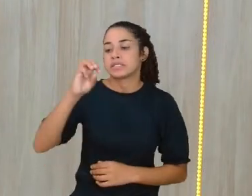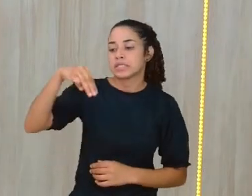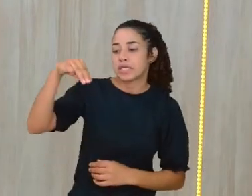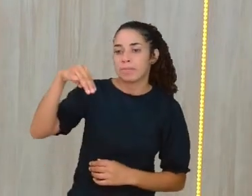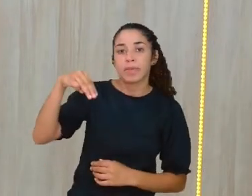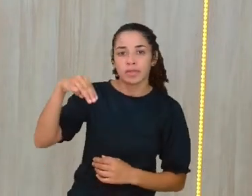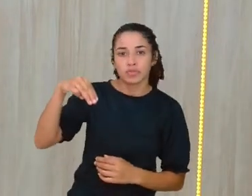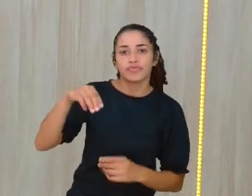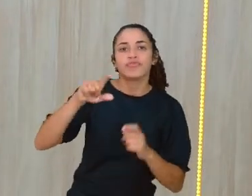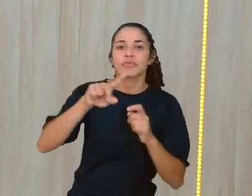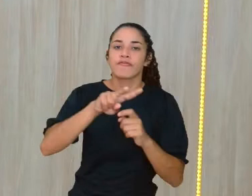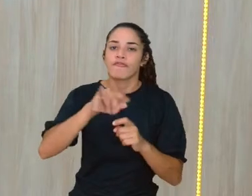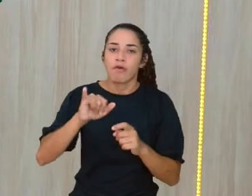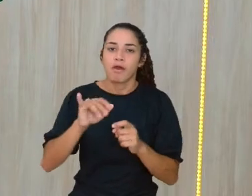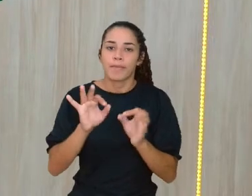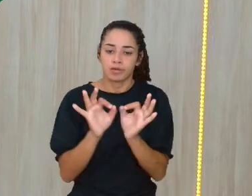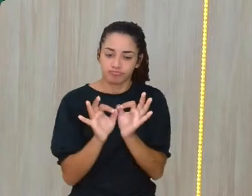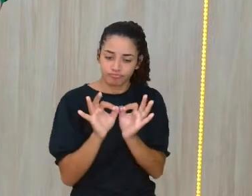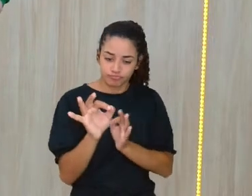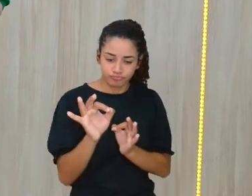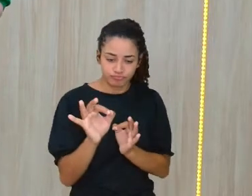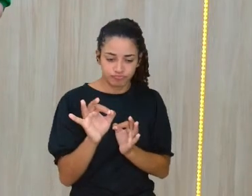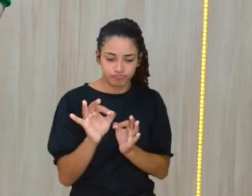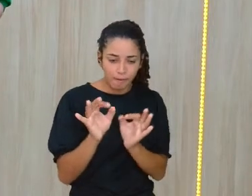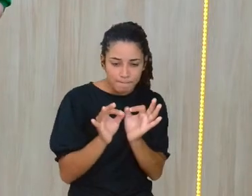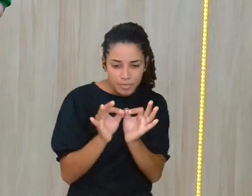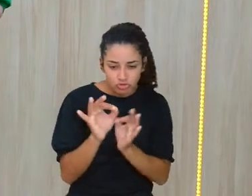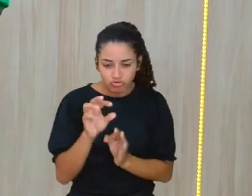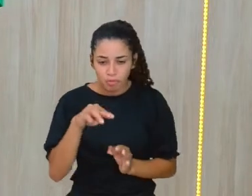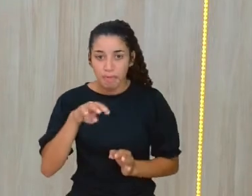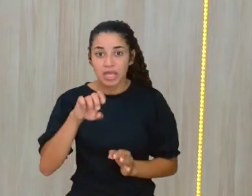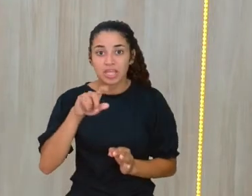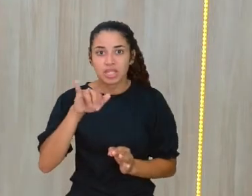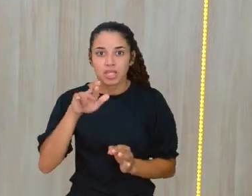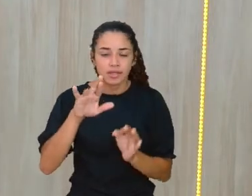vai medir em centímetro, tá bom?